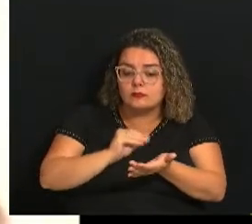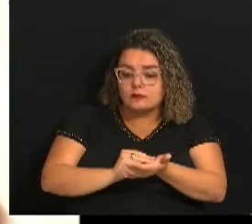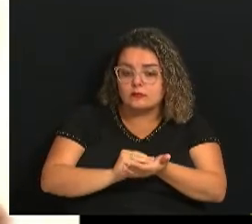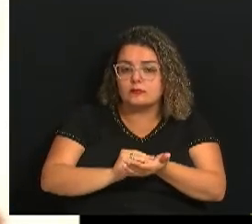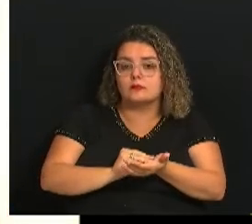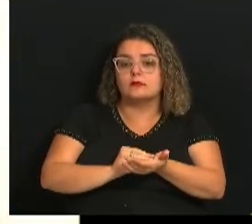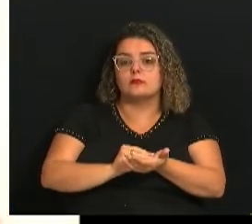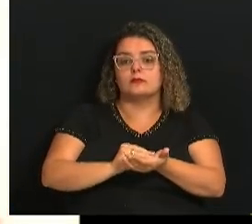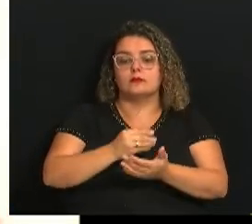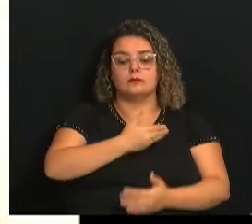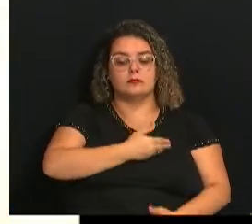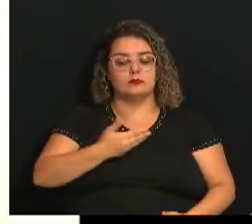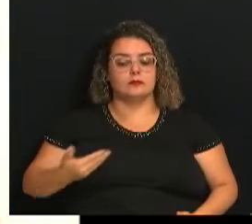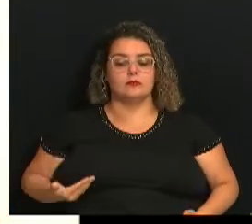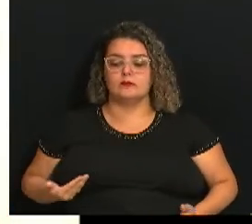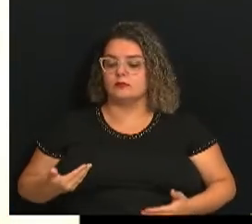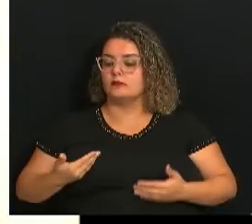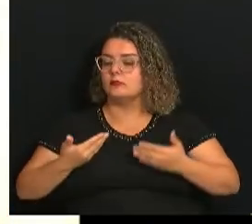trabalho.